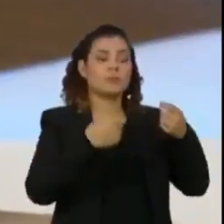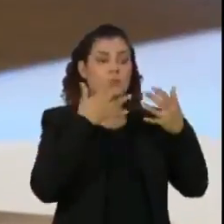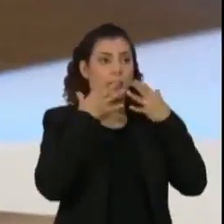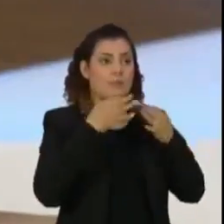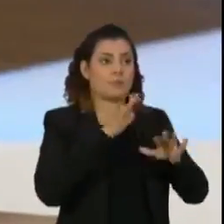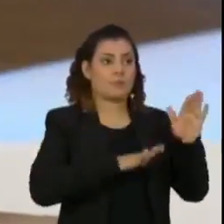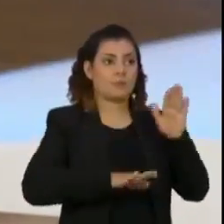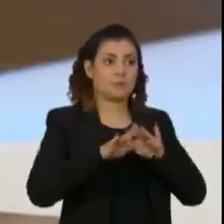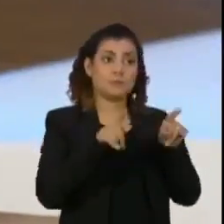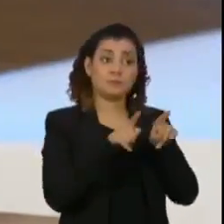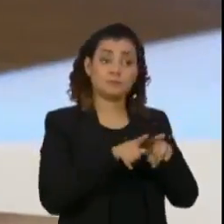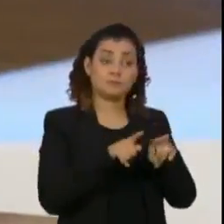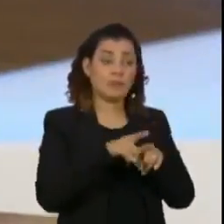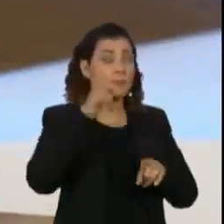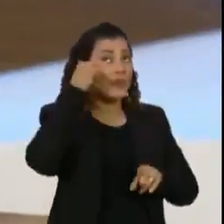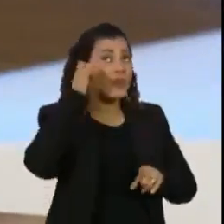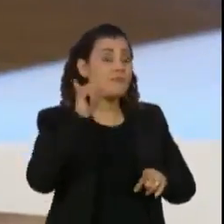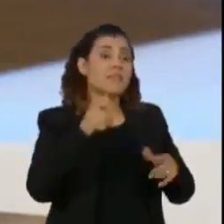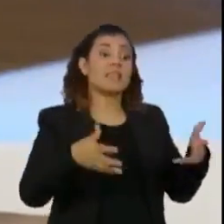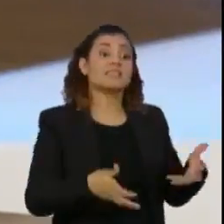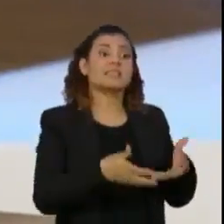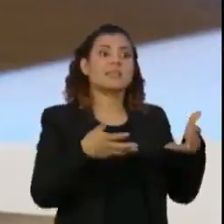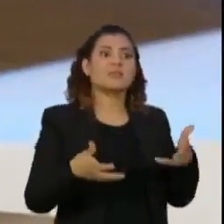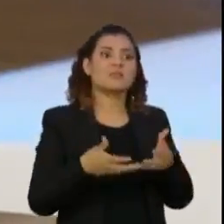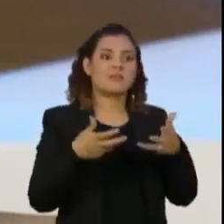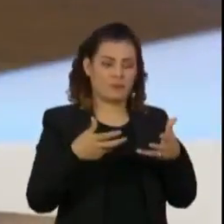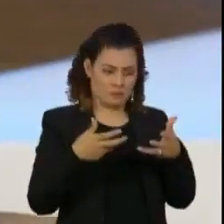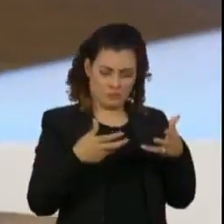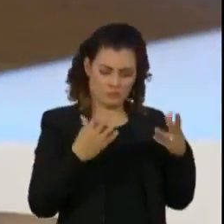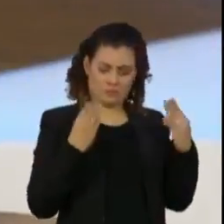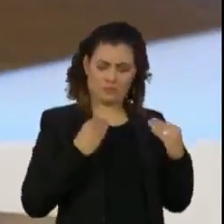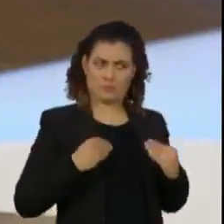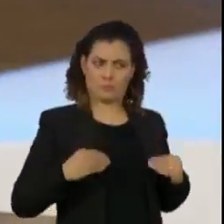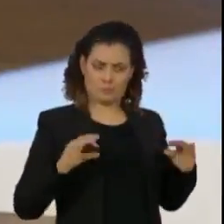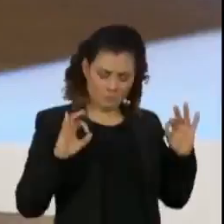tomar cuidado até para não incentivar